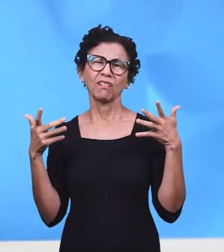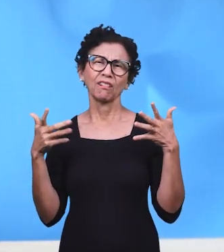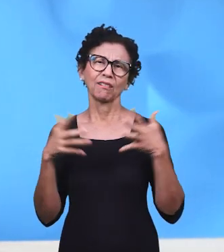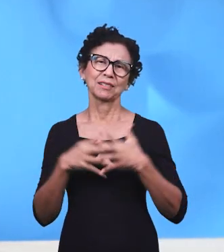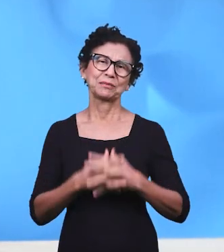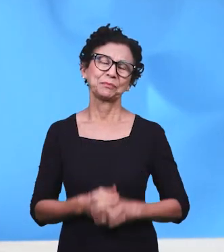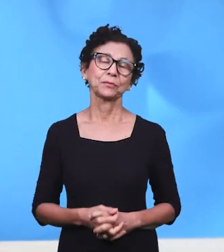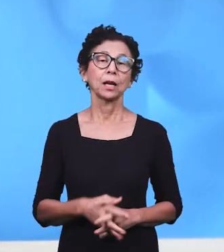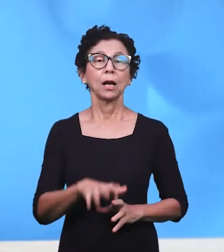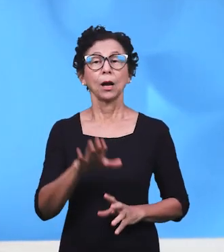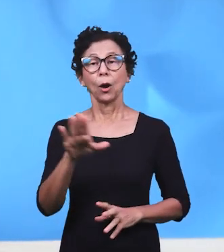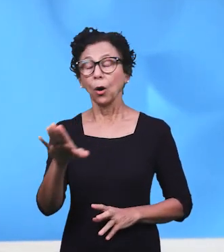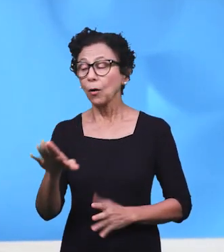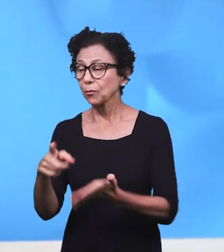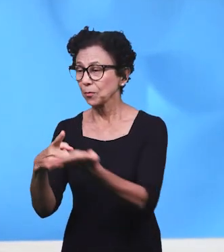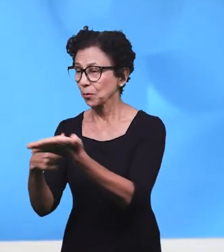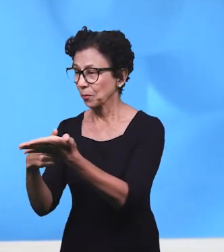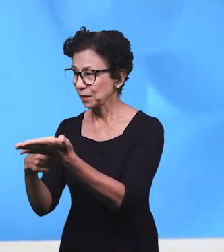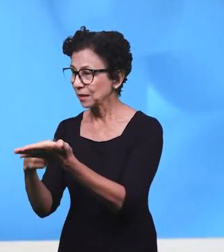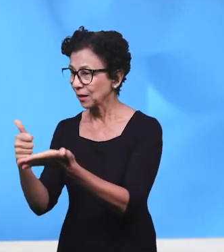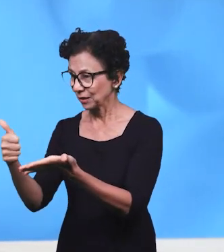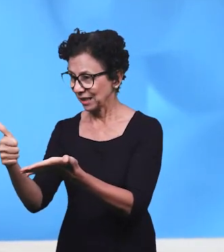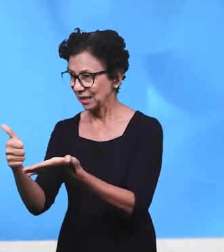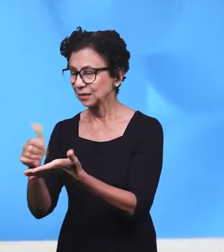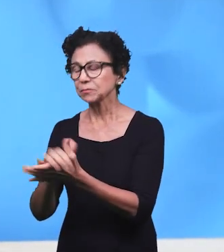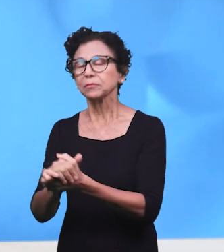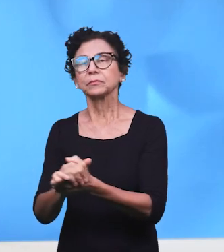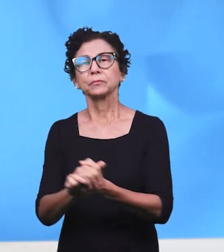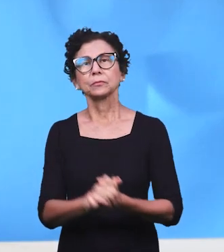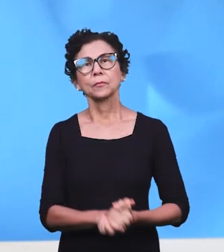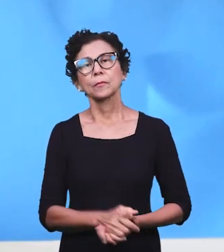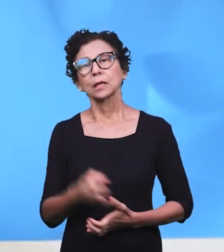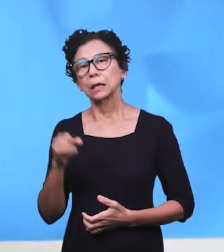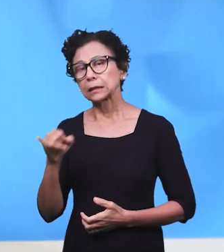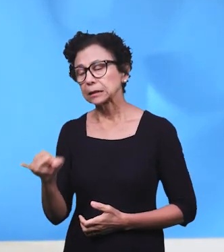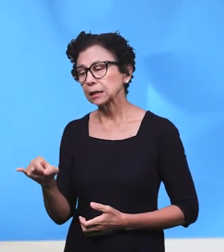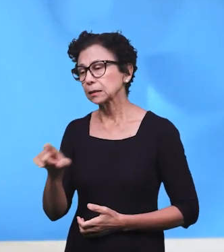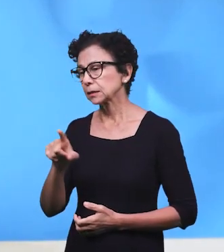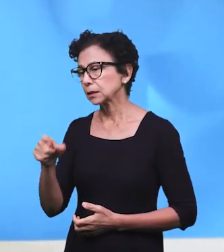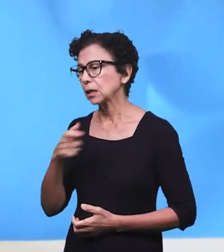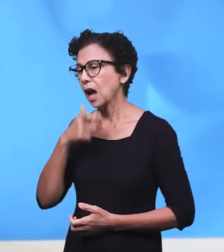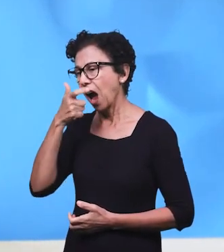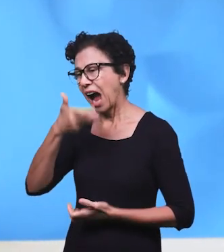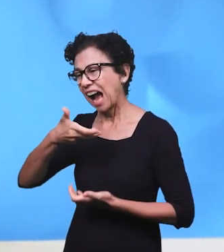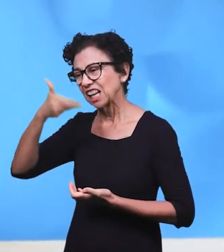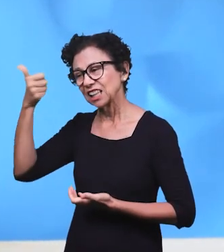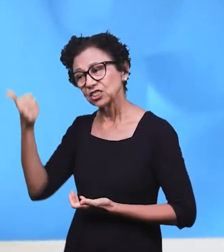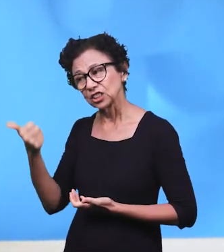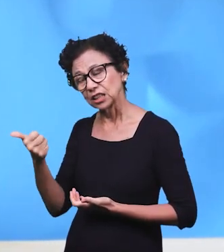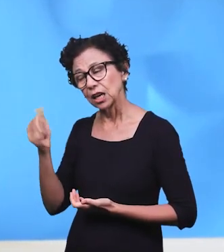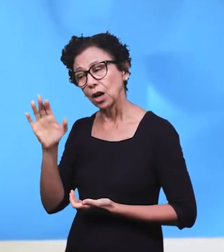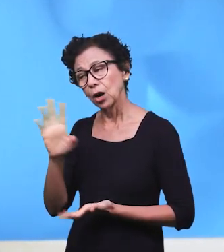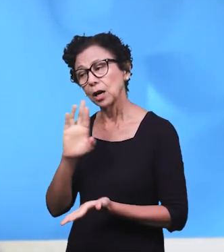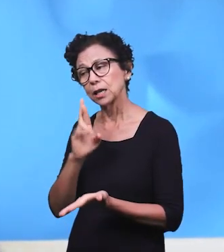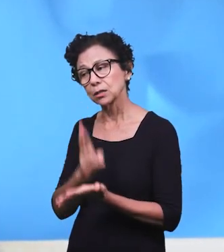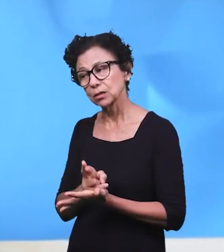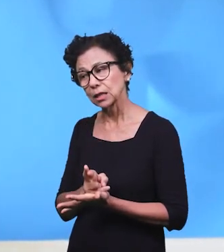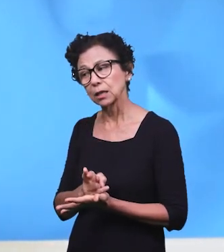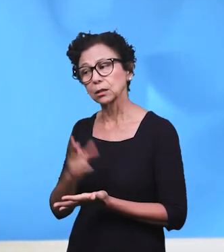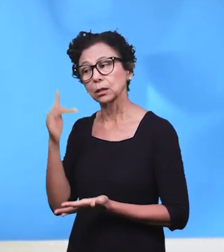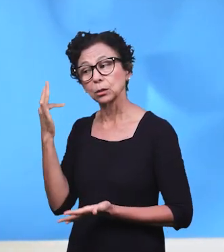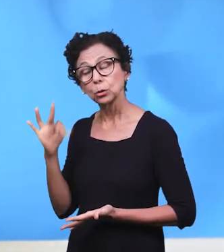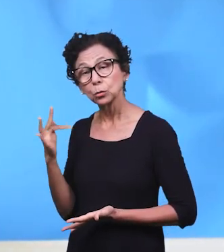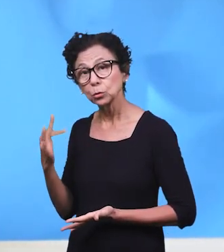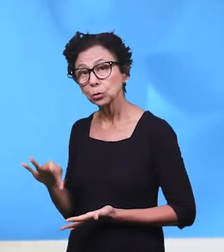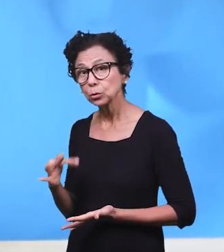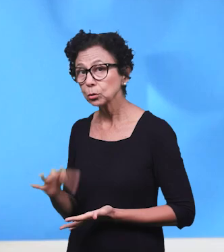ente querido, e fazer um acordo. E sempre a gente deve pressionar e dizer, olha, se você não tirar, vai acontecer isso. Se você não tirar, você vai ficar